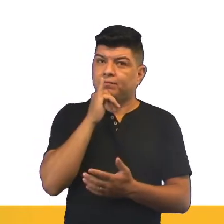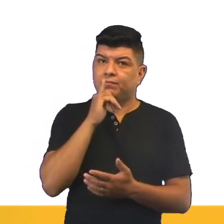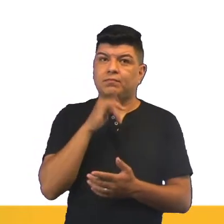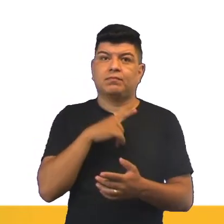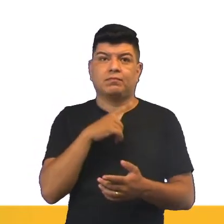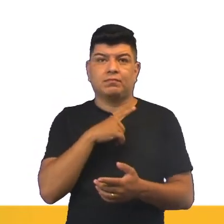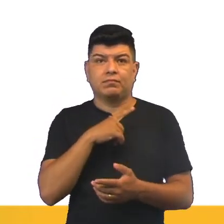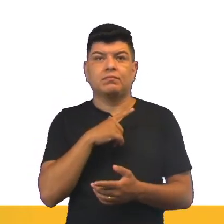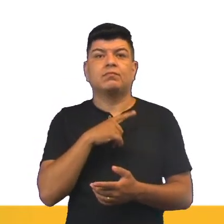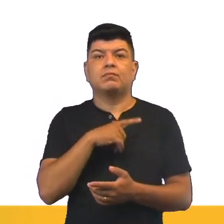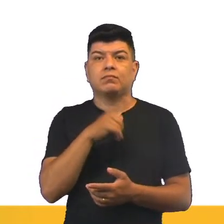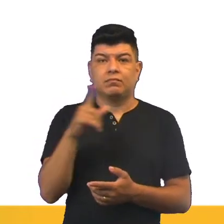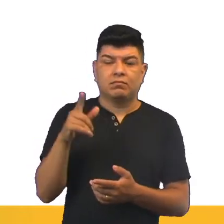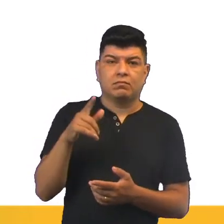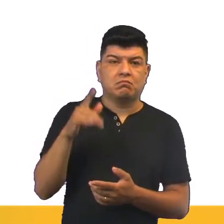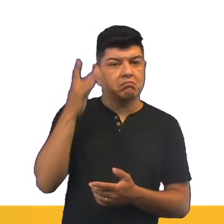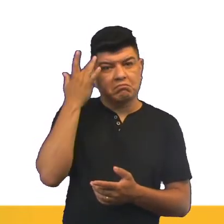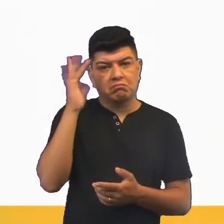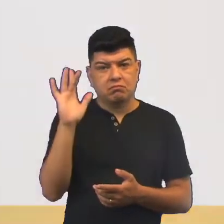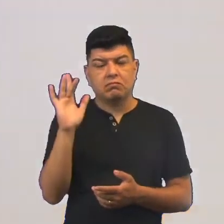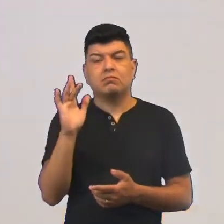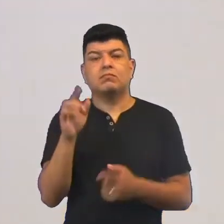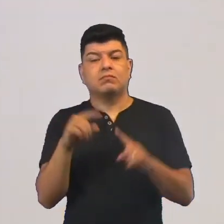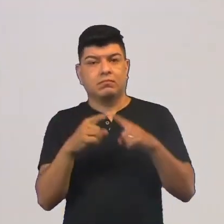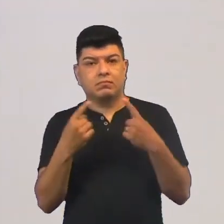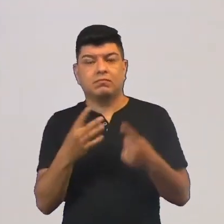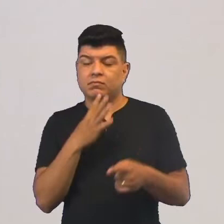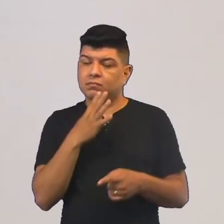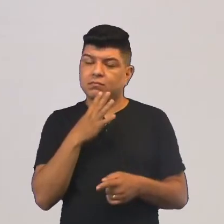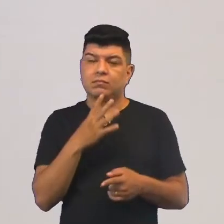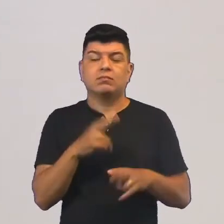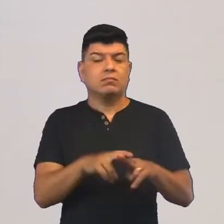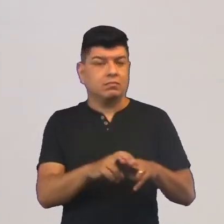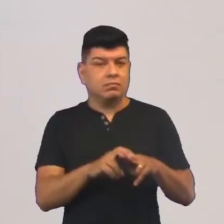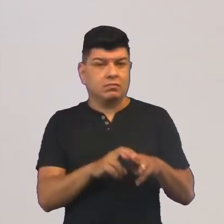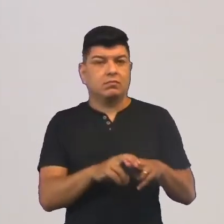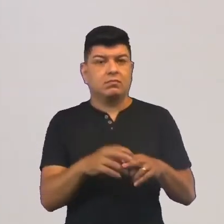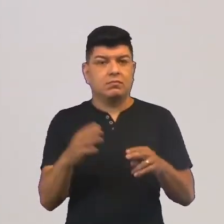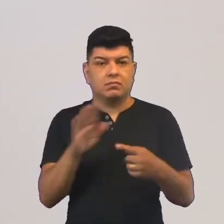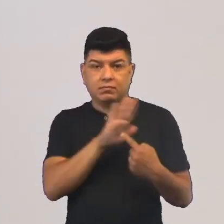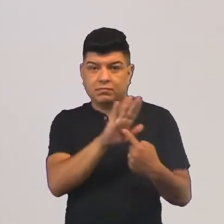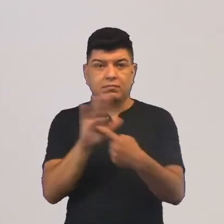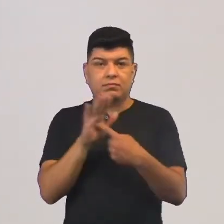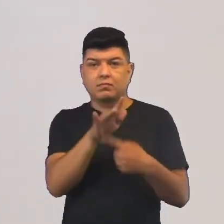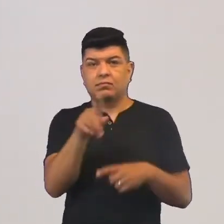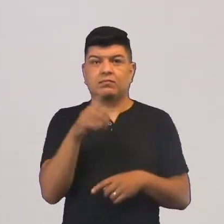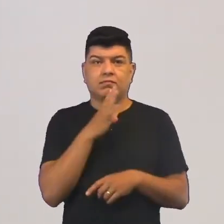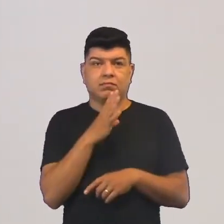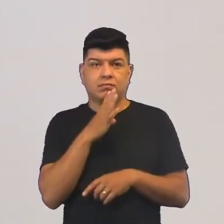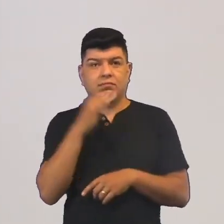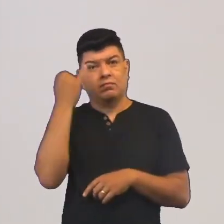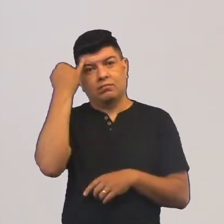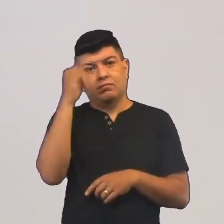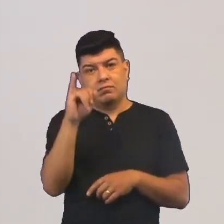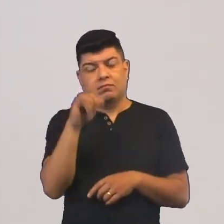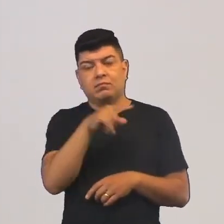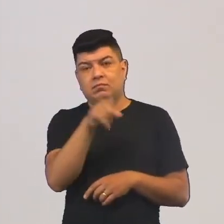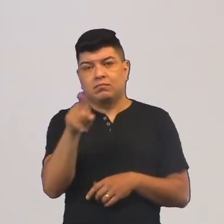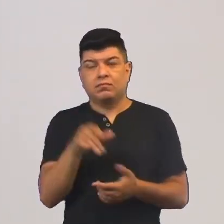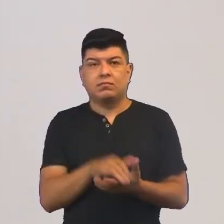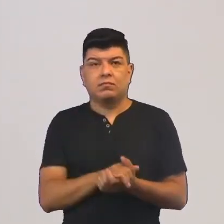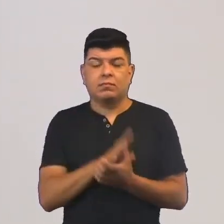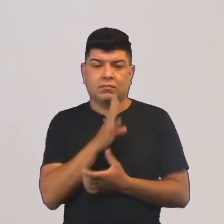folclóricas aí que vocês talvez não conheciam. E aí, né, a gente traz para você conhecer, porque a ideia é essa, é